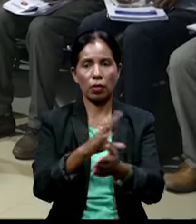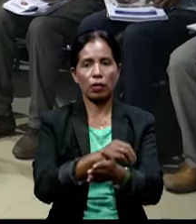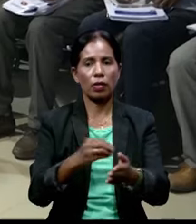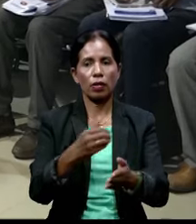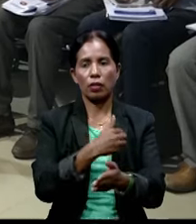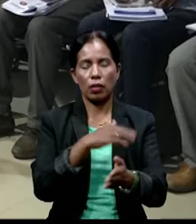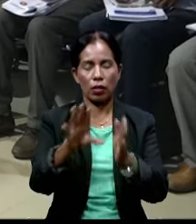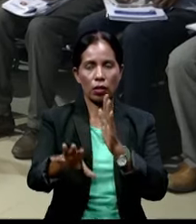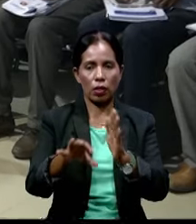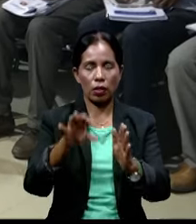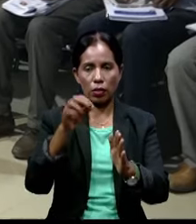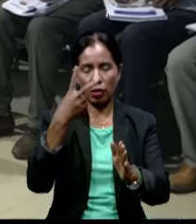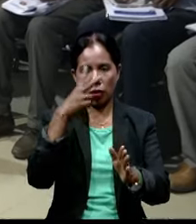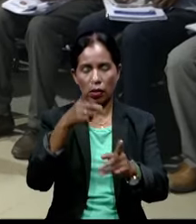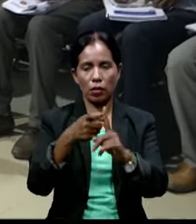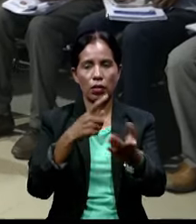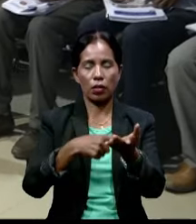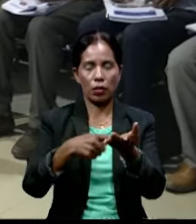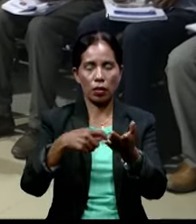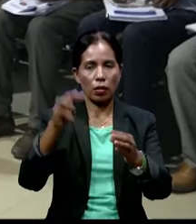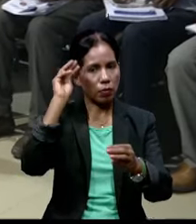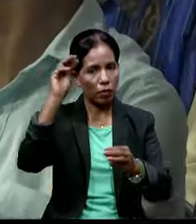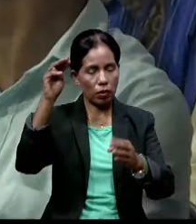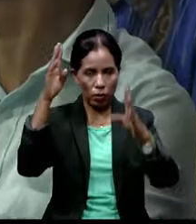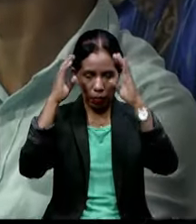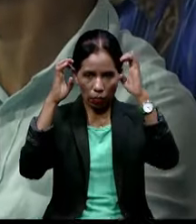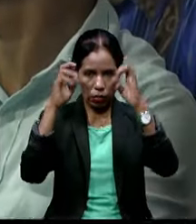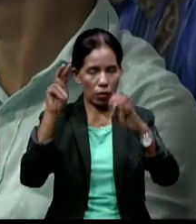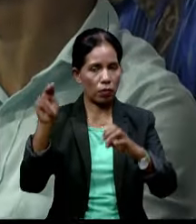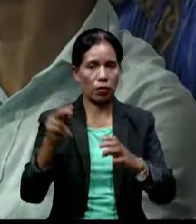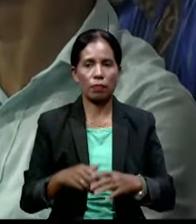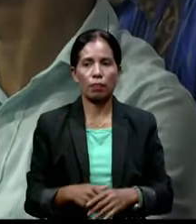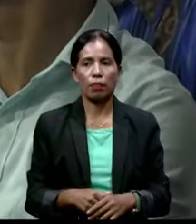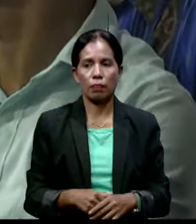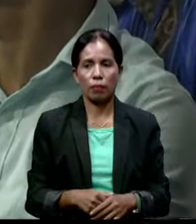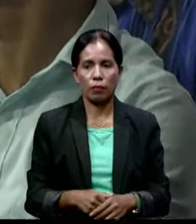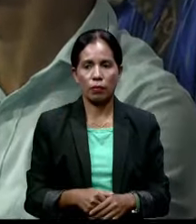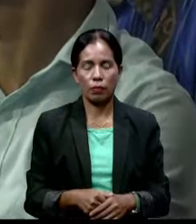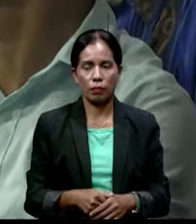Cidel Ketan, a avaliação, uso técnico Ministério da Educação União. Lamberto da Silva, GMN.